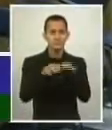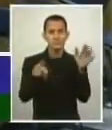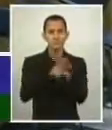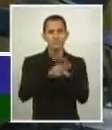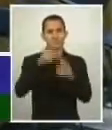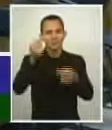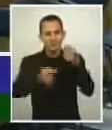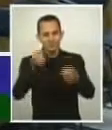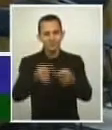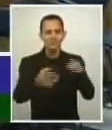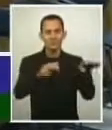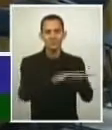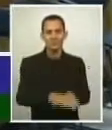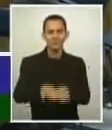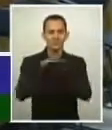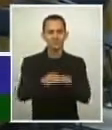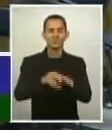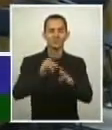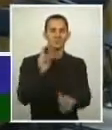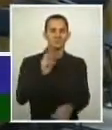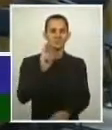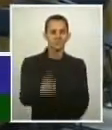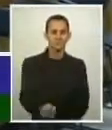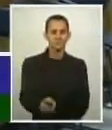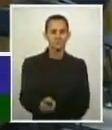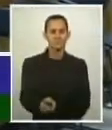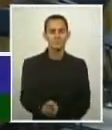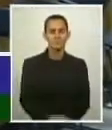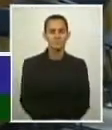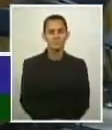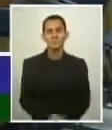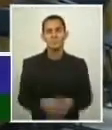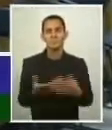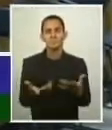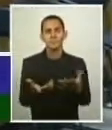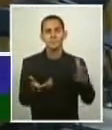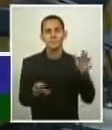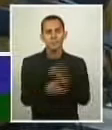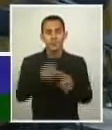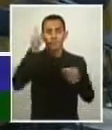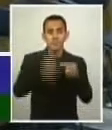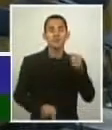parlamentar essa democracia representativa era vetada era